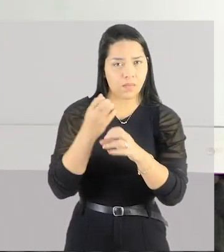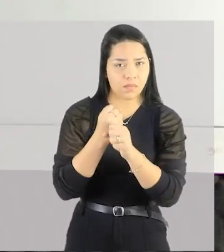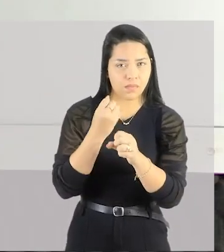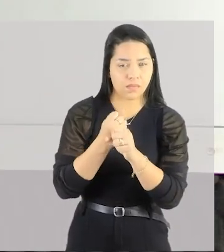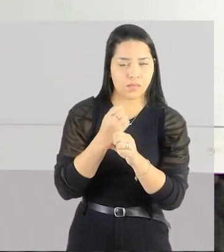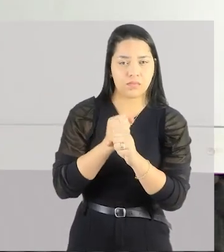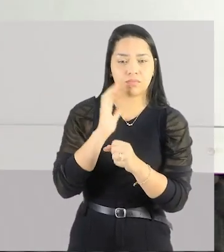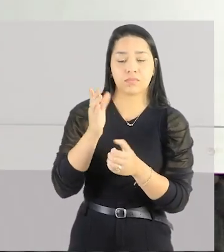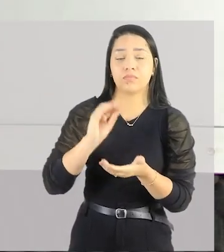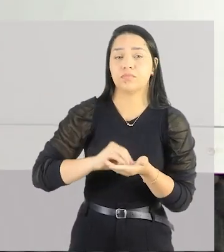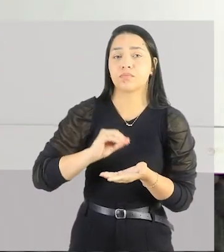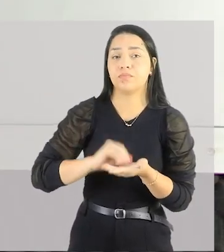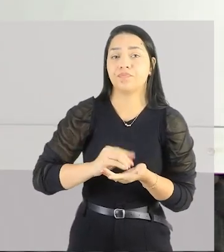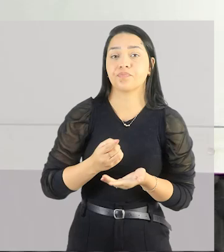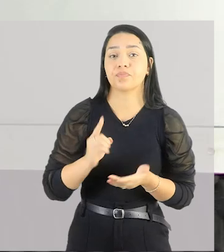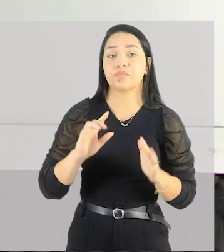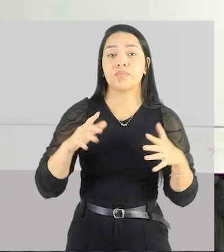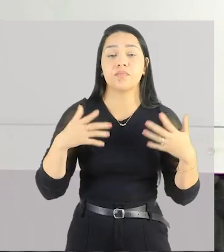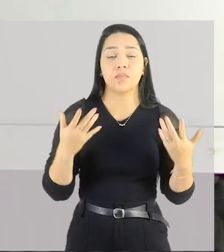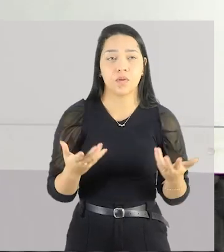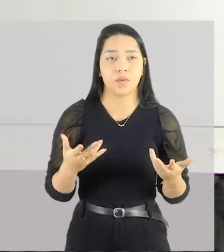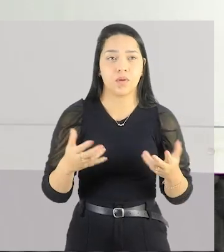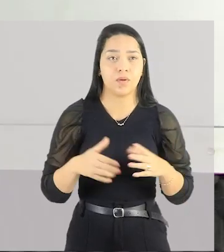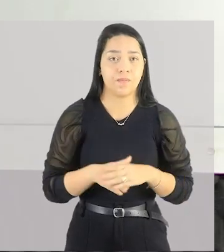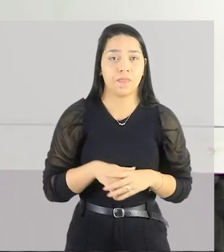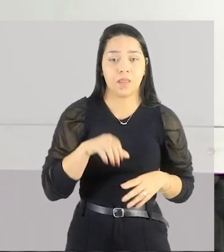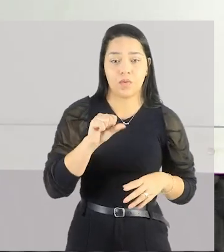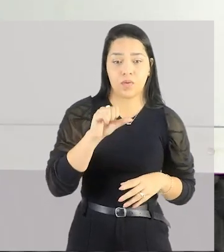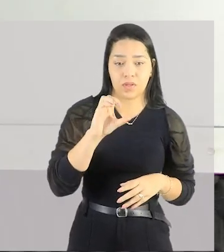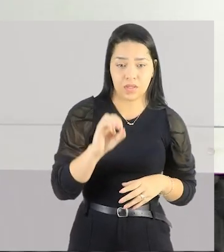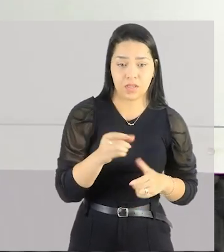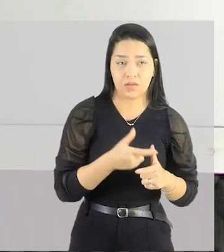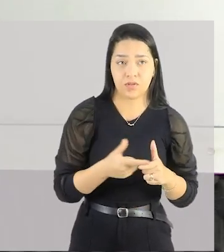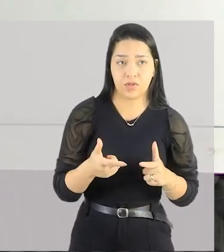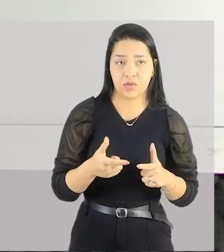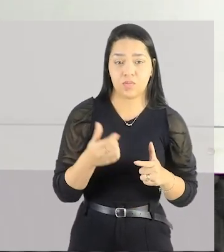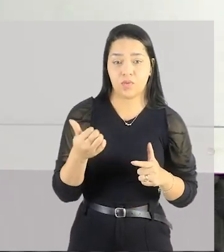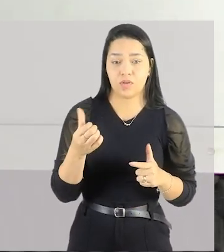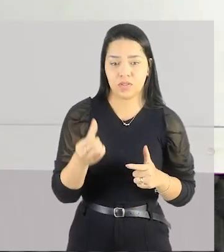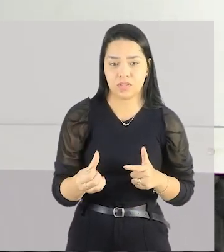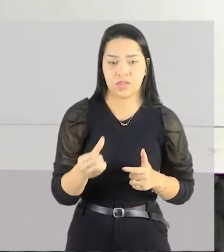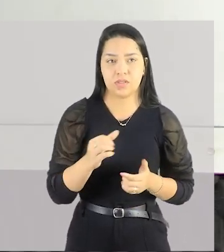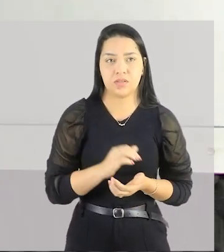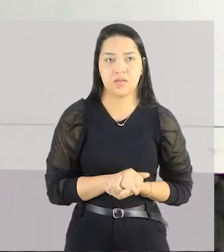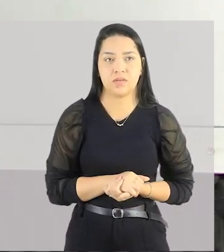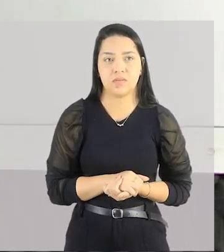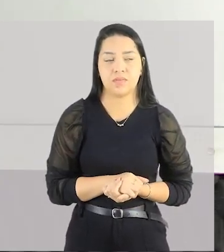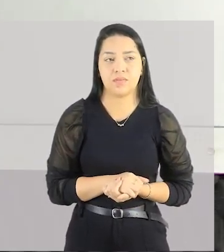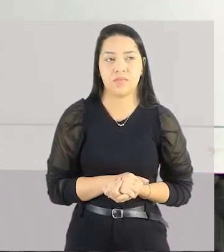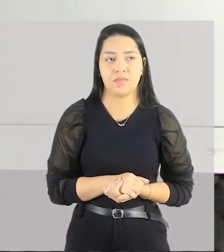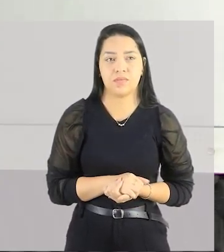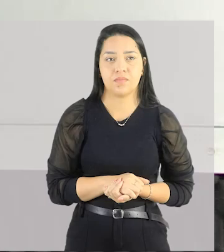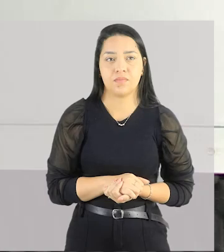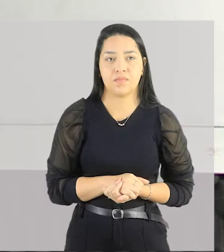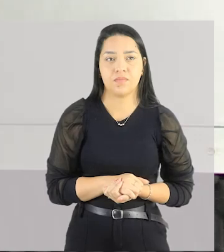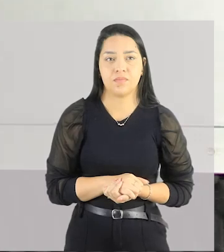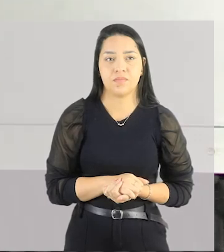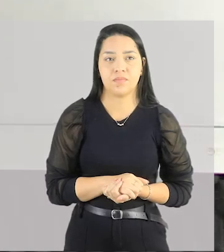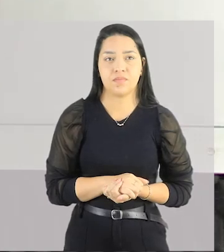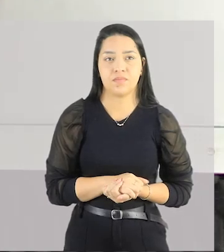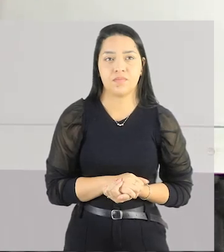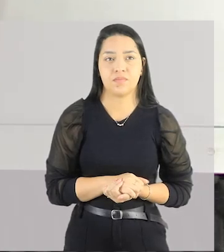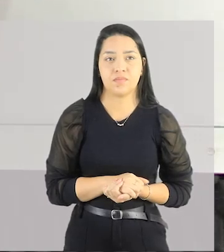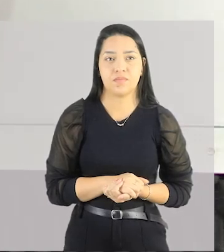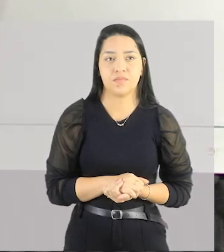Calculado essa, falta a última. A última é 80 dividido por quanto? 16. 80 dividido por